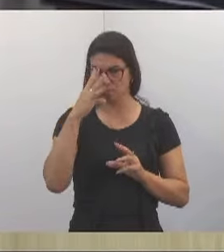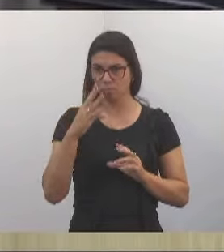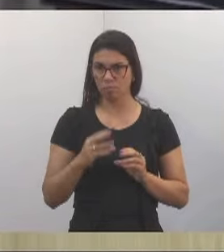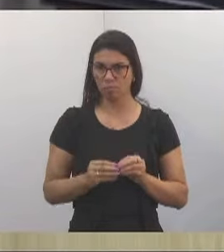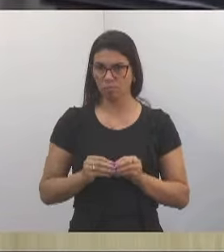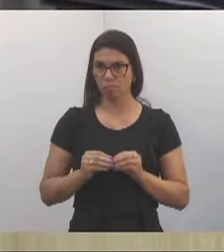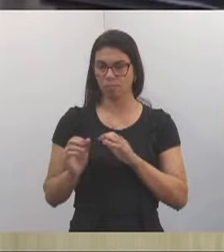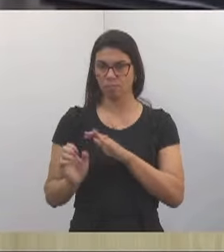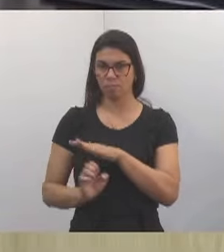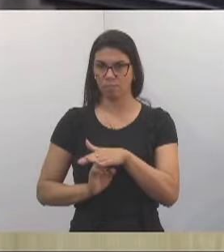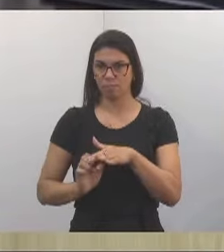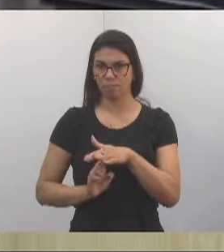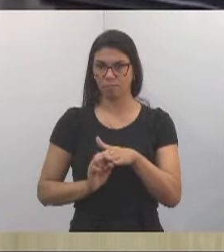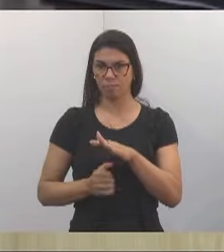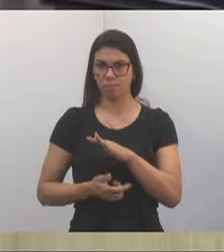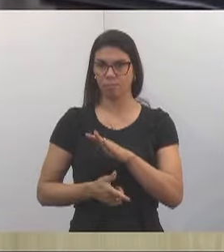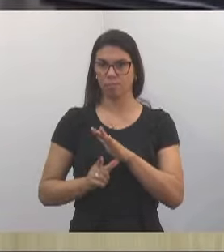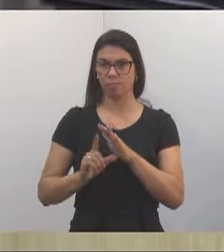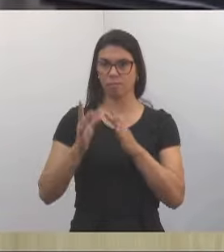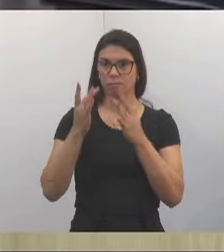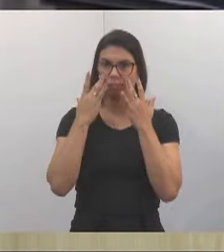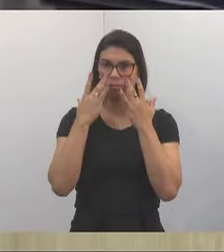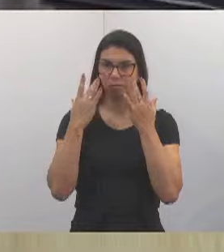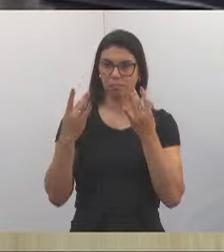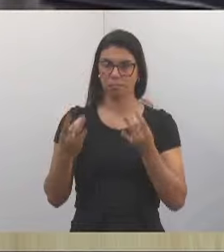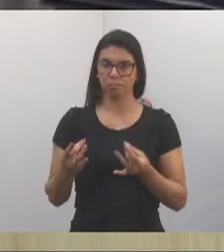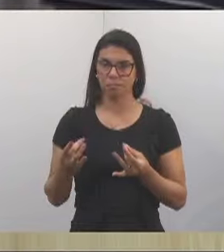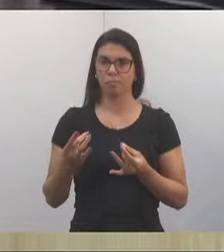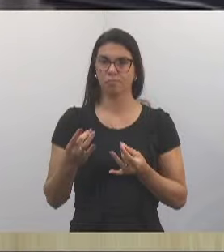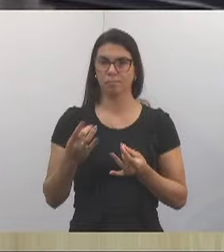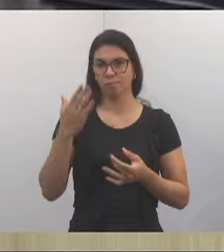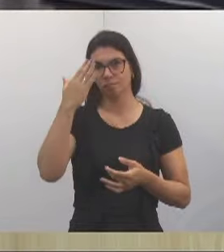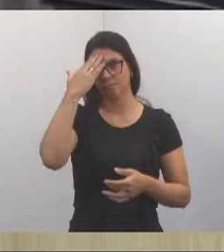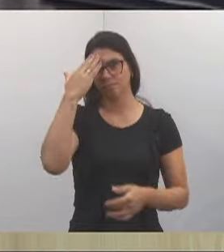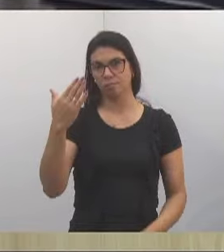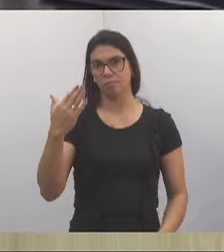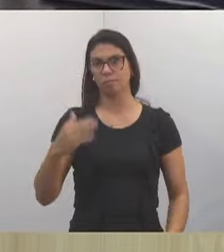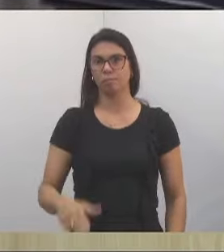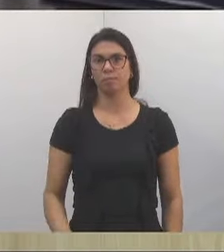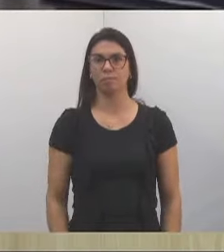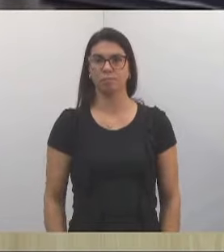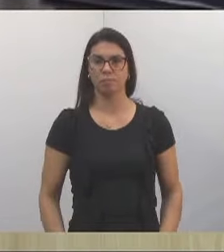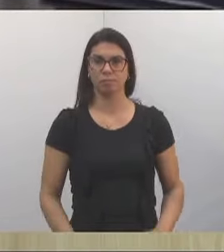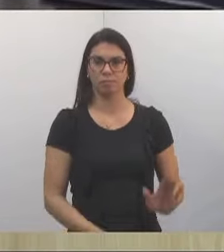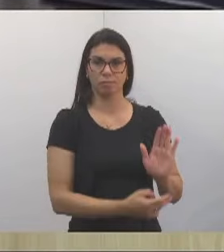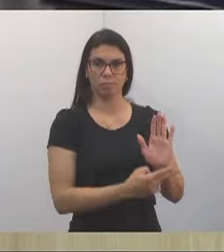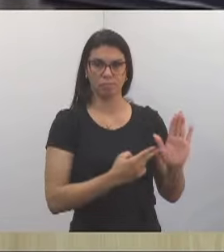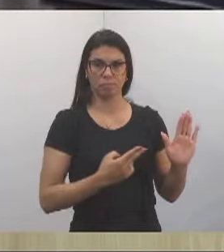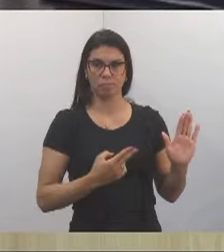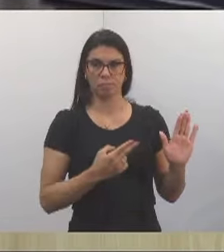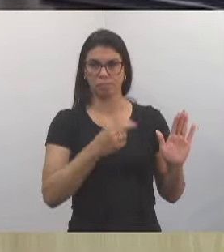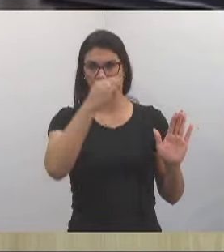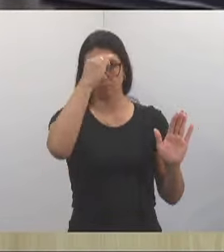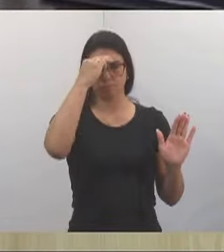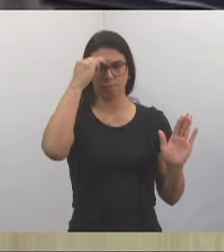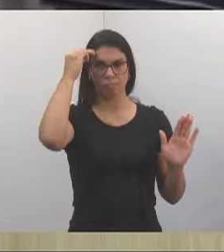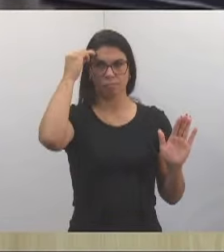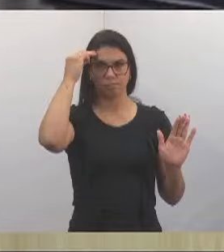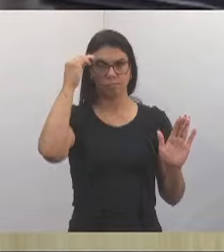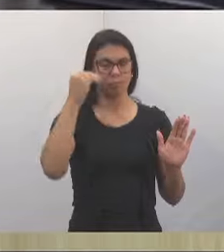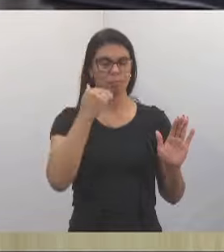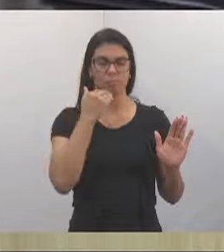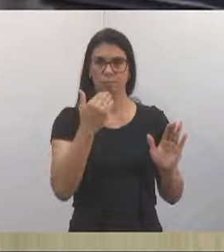empresa e antecipando o agradecimento pela atenção dispensada. Autoria, vereadora Maria Amélia.